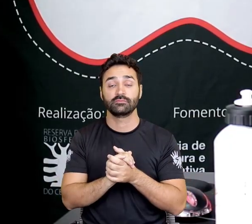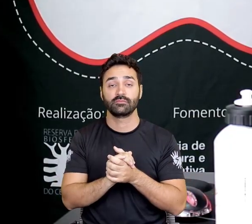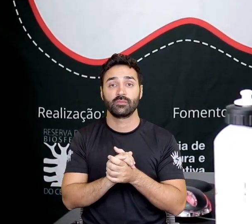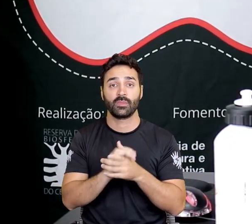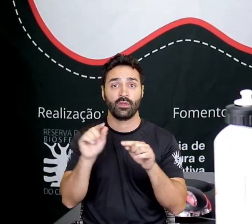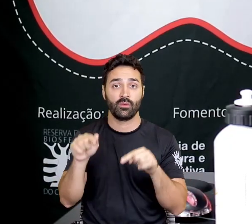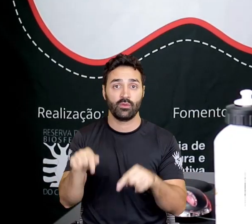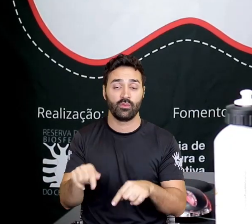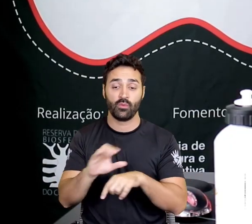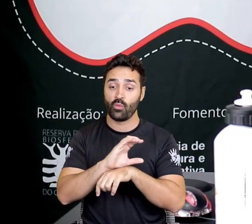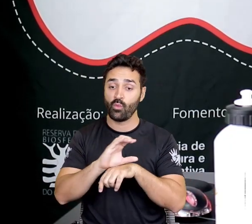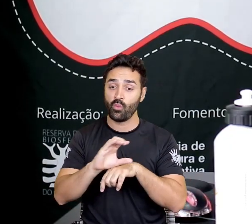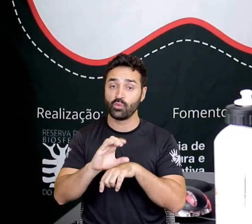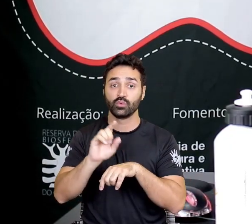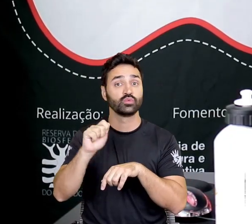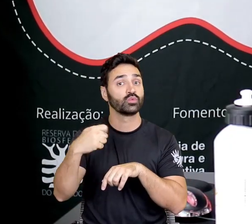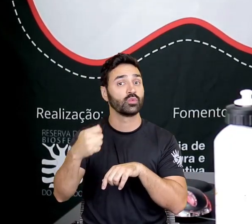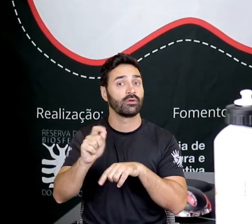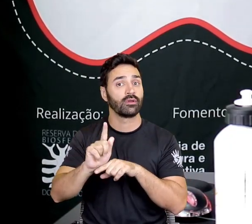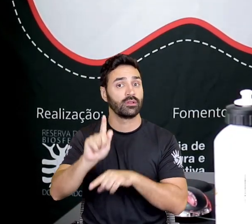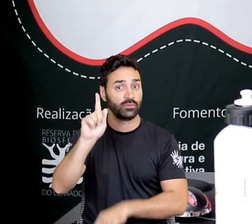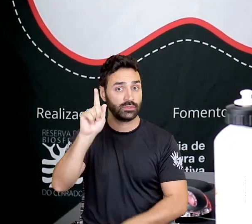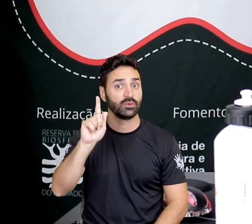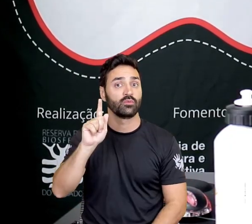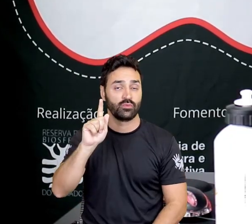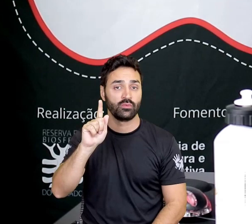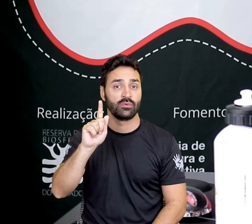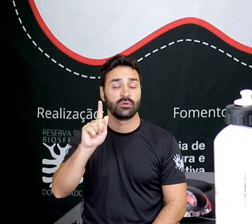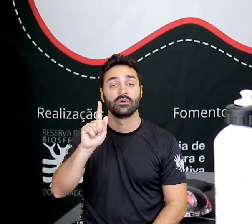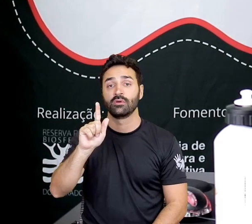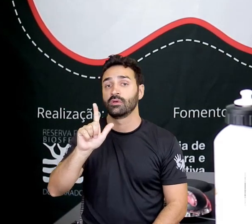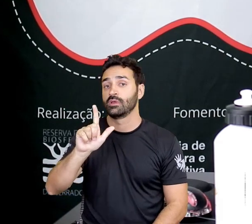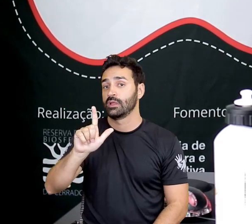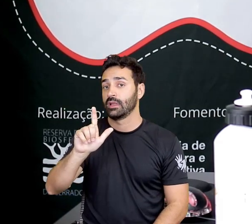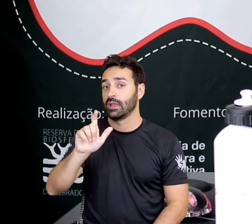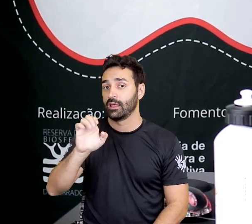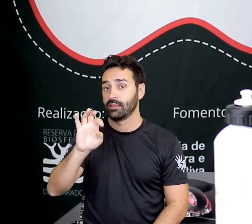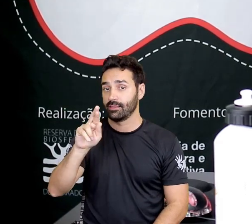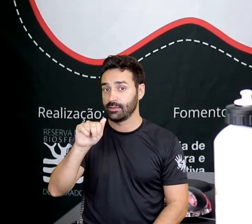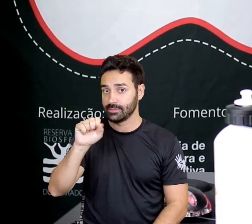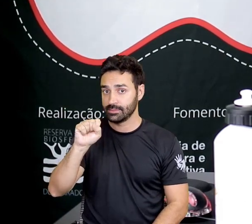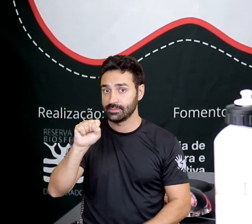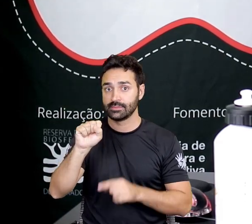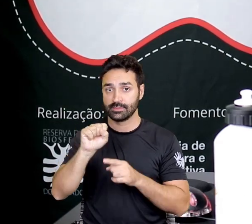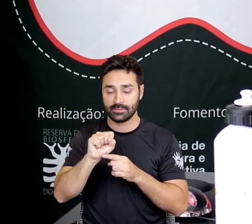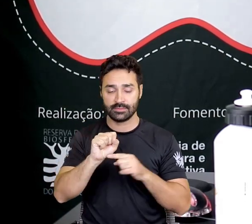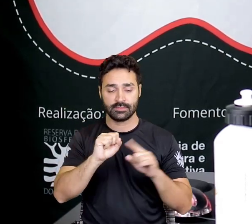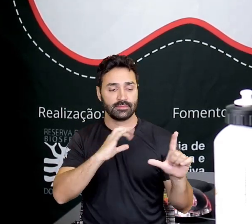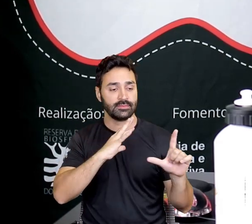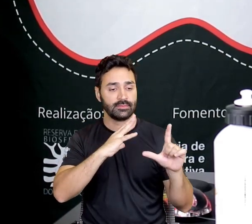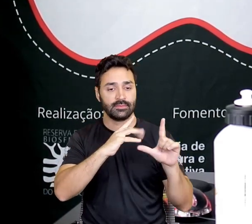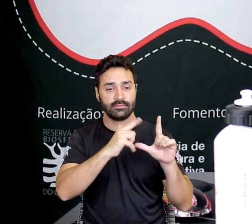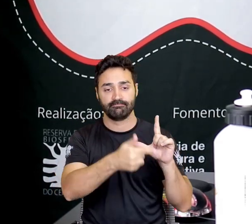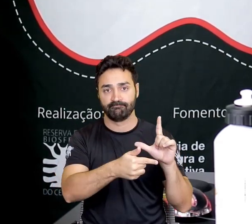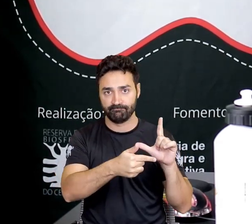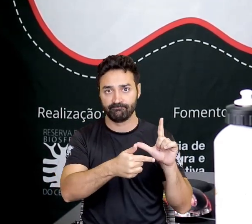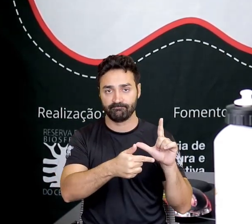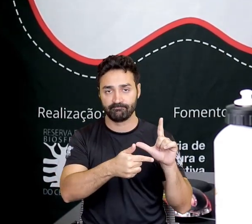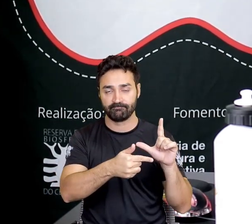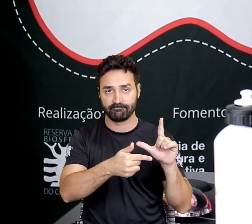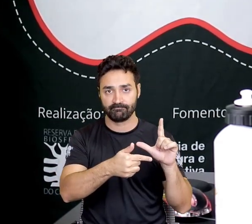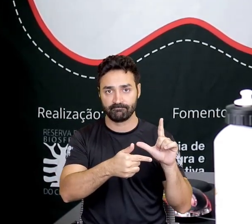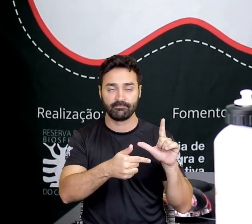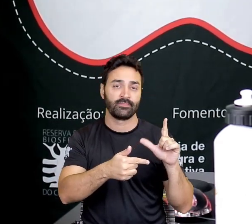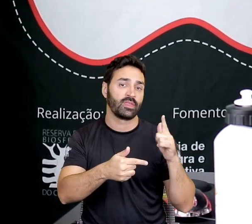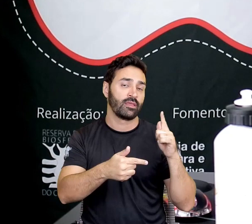é um curso de graduação, ele é um curso de letras, Língua de Sinais Brasileira e Português como segunda língua. E para acessar o